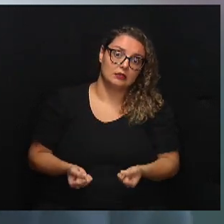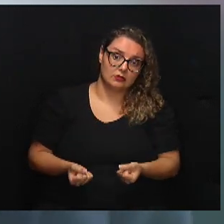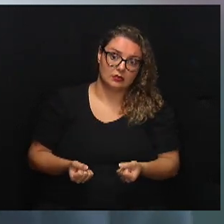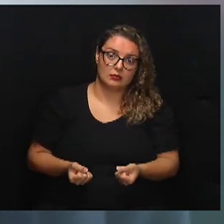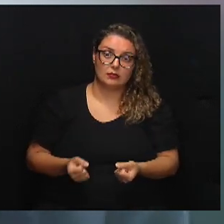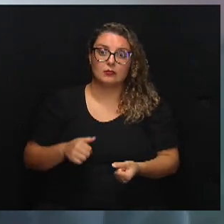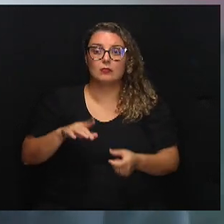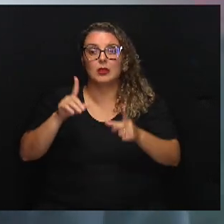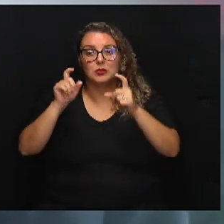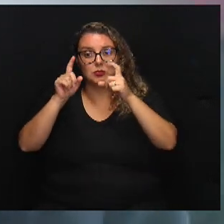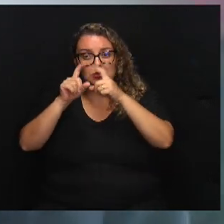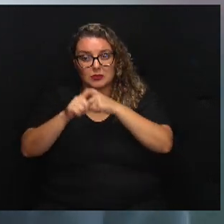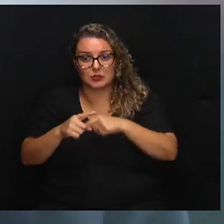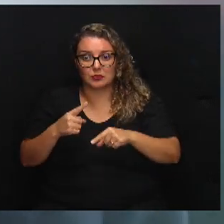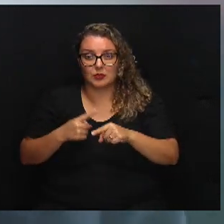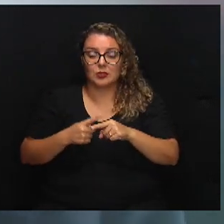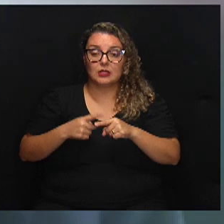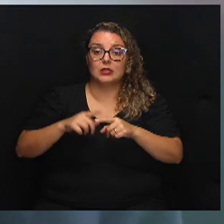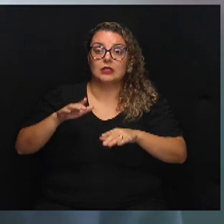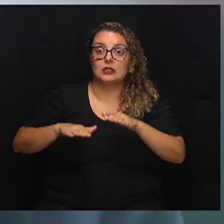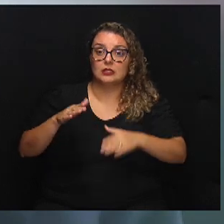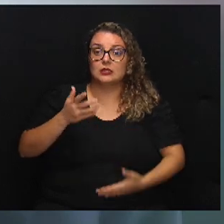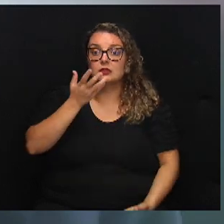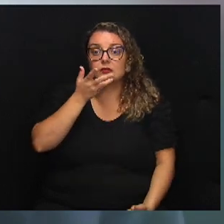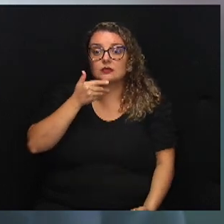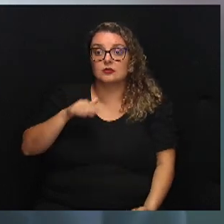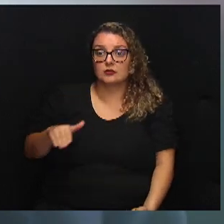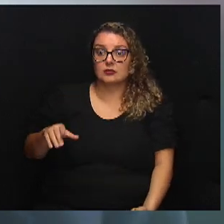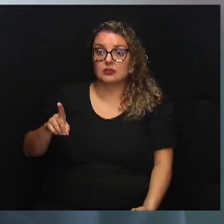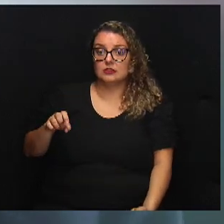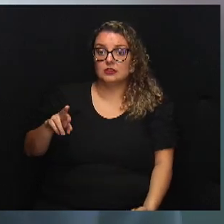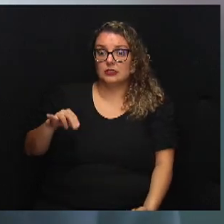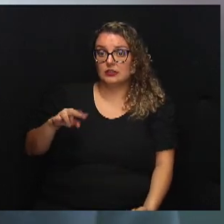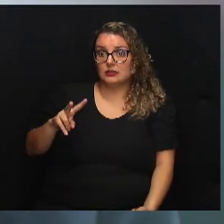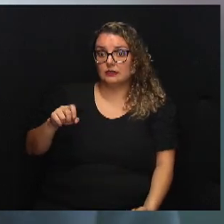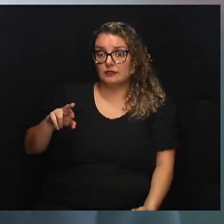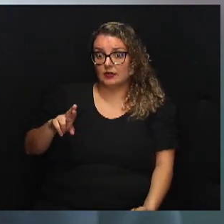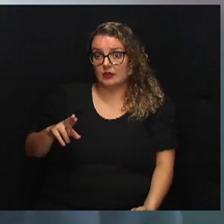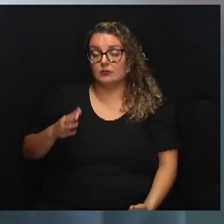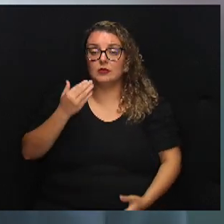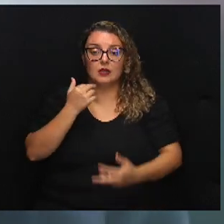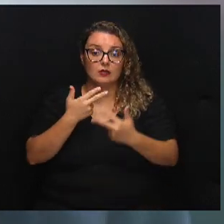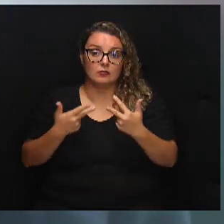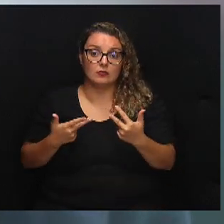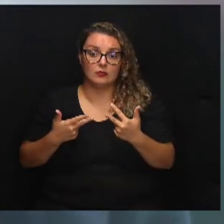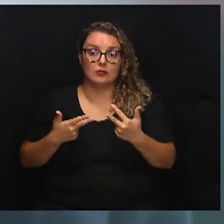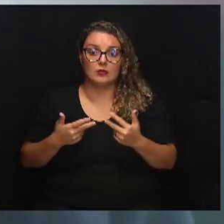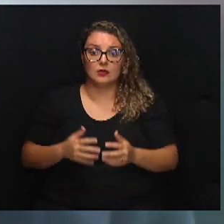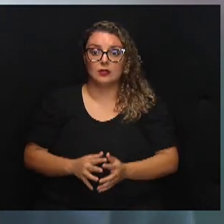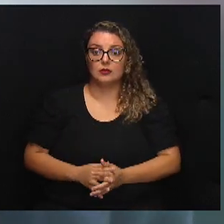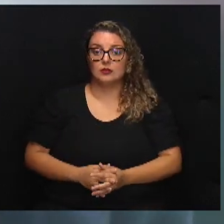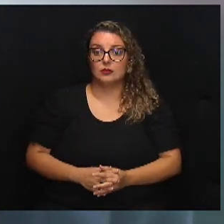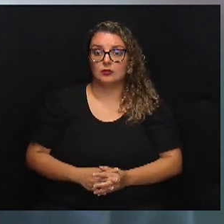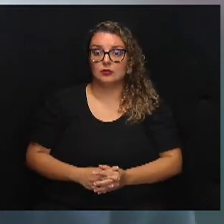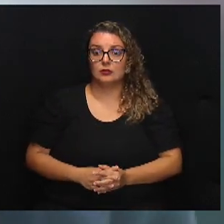mais difícil, porque muitas vezes a criança pode derivar para alimentações com mais